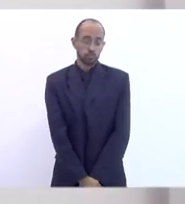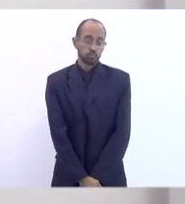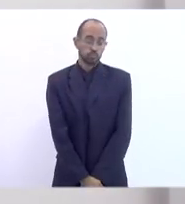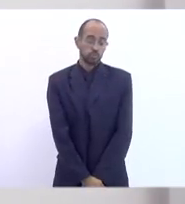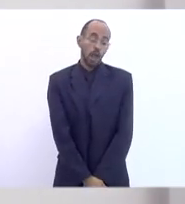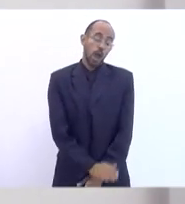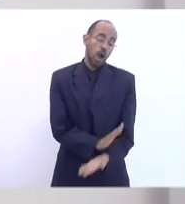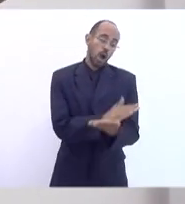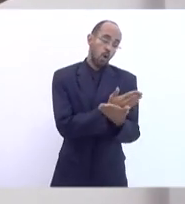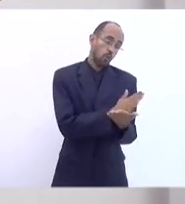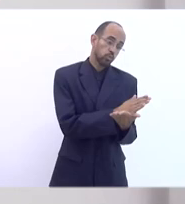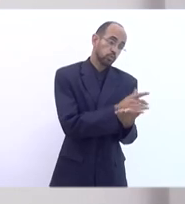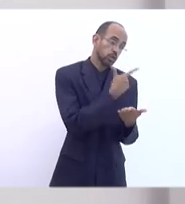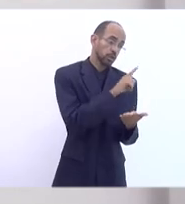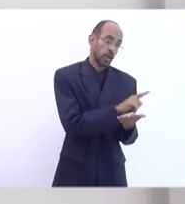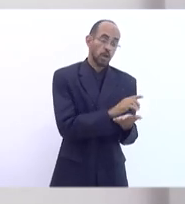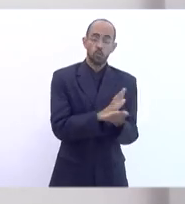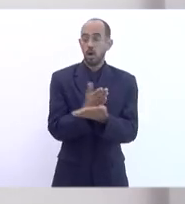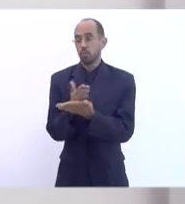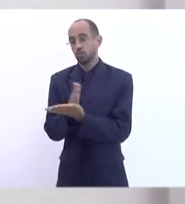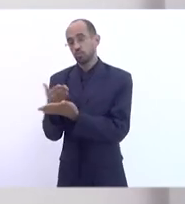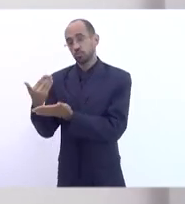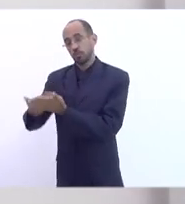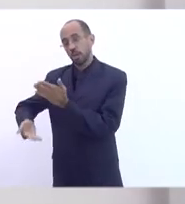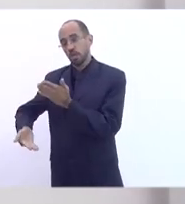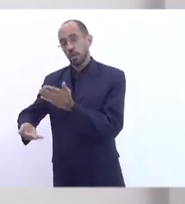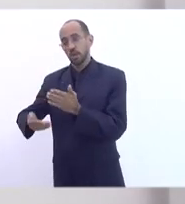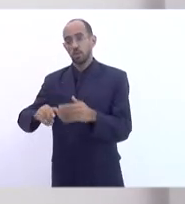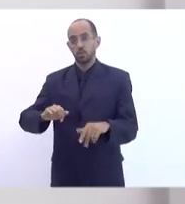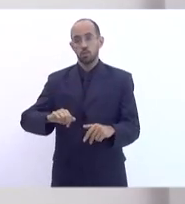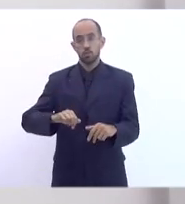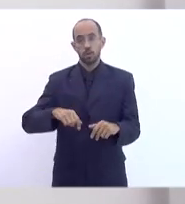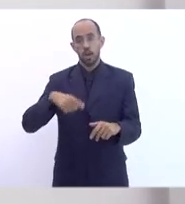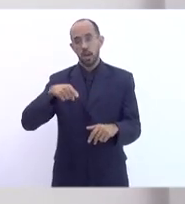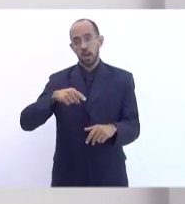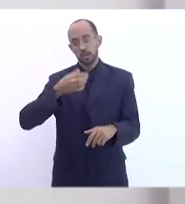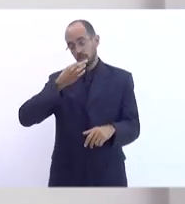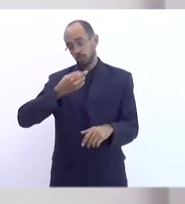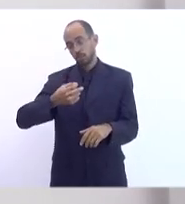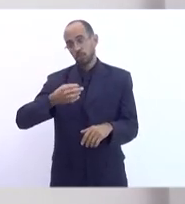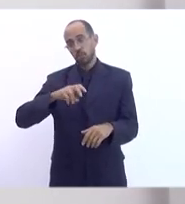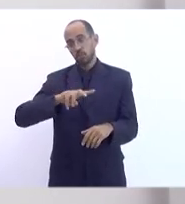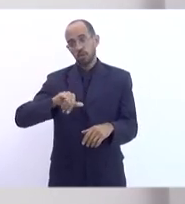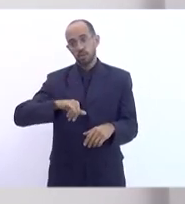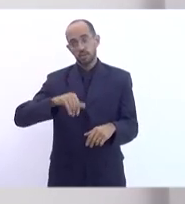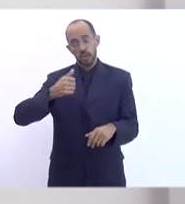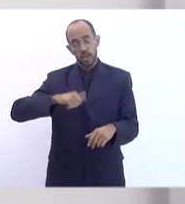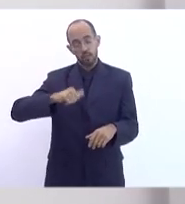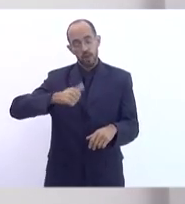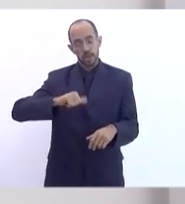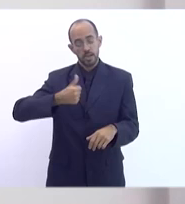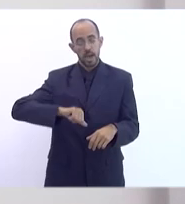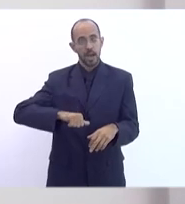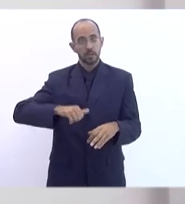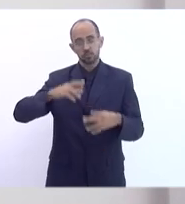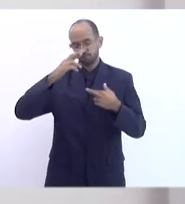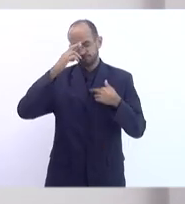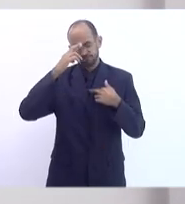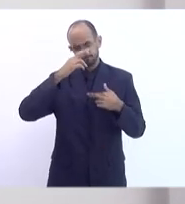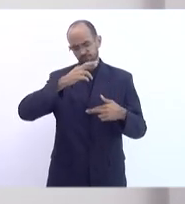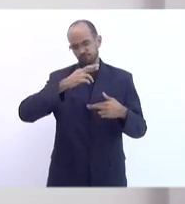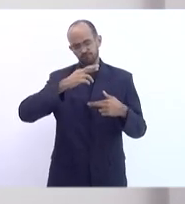cheia de ganhar um X perderam essa recomendação vai ser analisada com a maior lisura possível